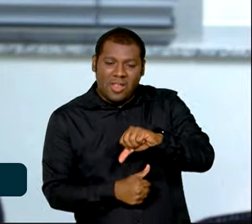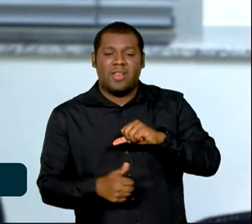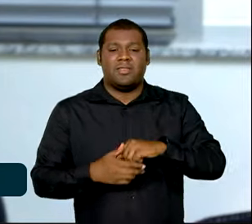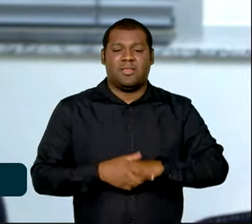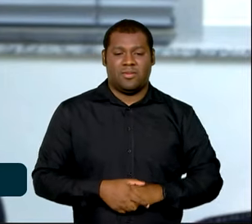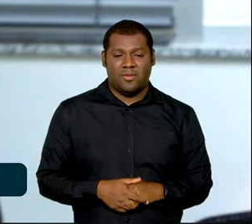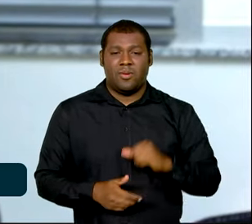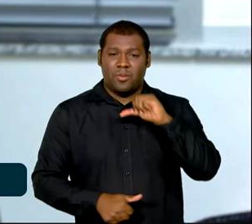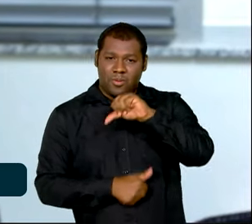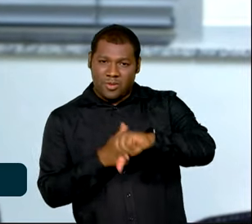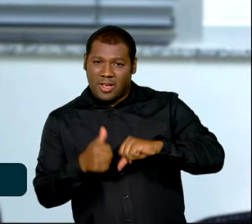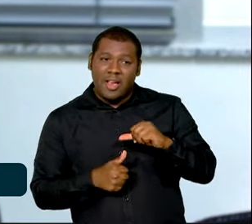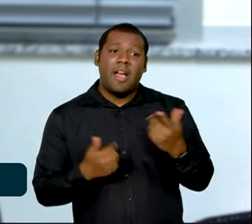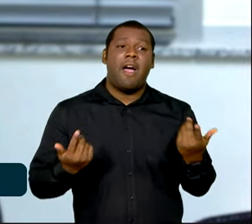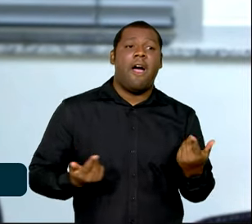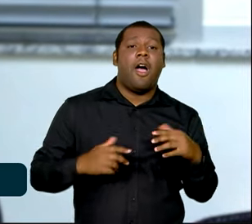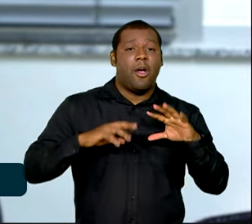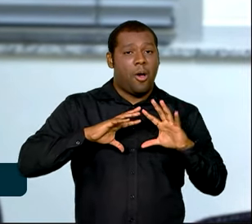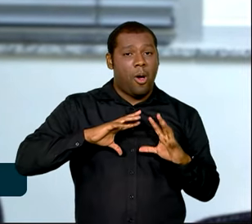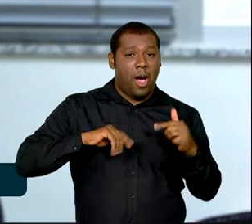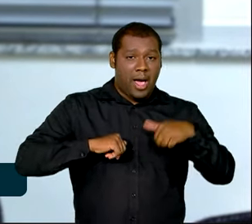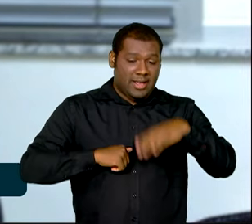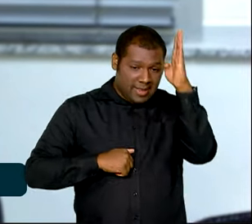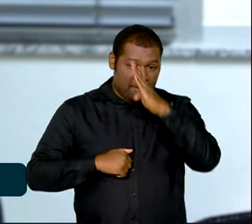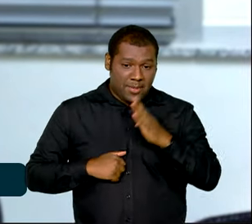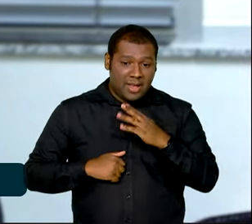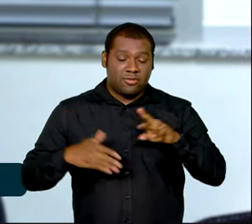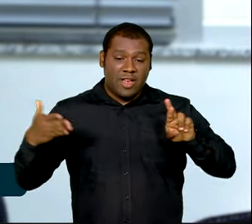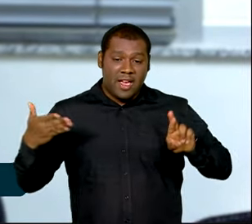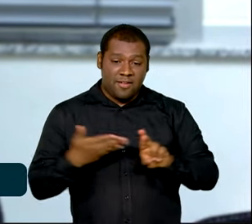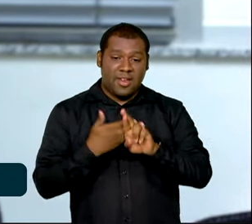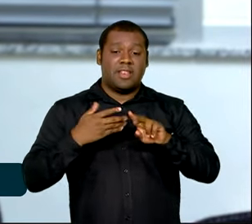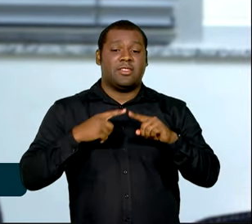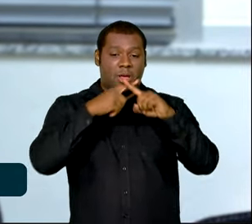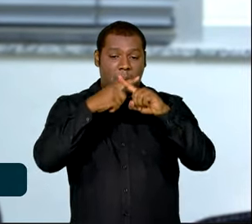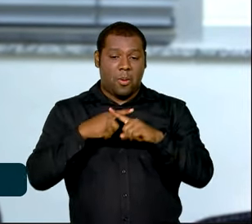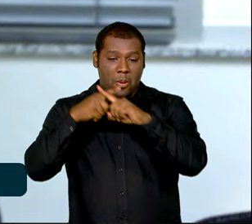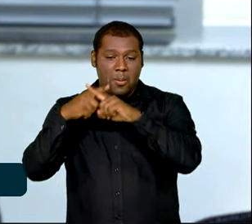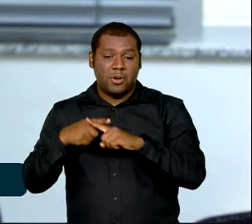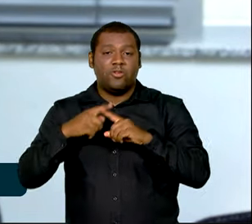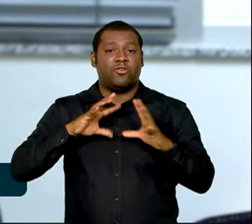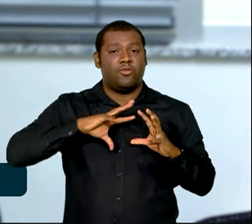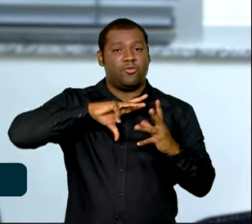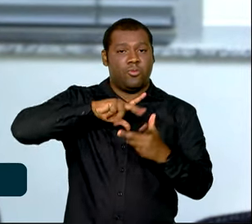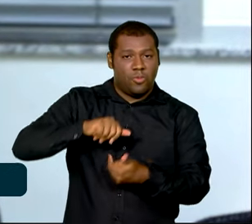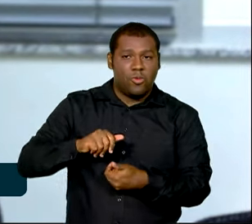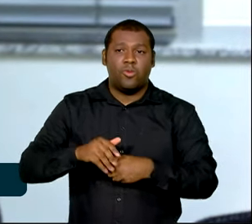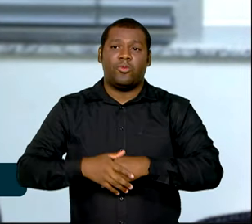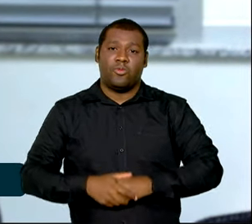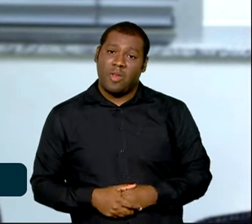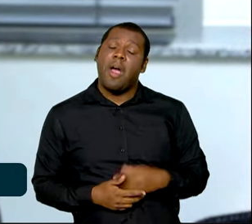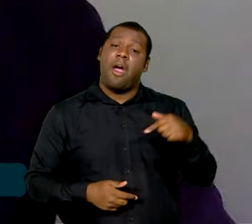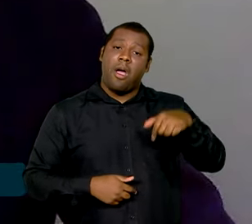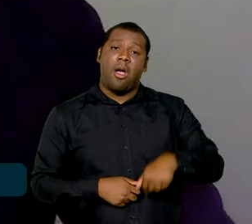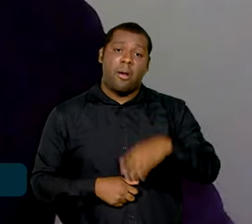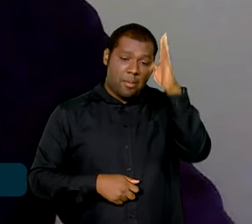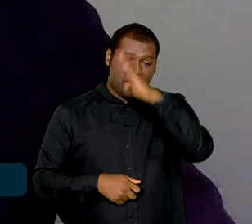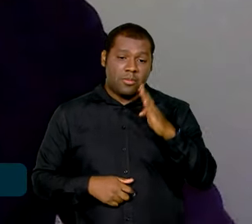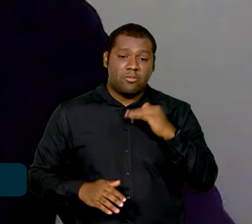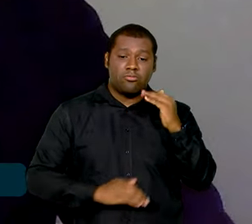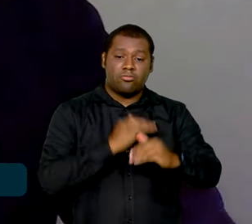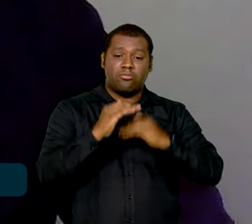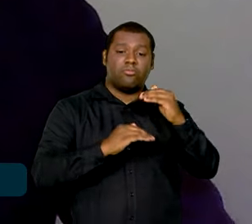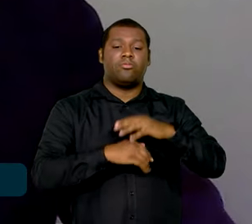processos de produção mais competitivos diante do mundo e reconquistar alguns patamares que nós já tivemos. Eu